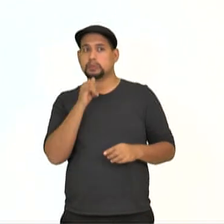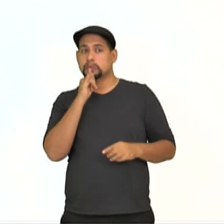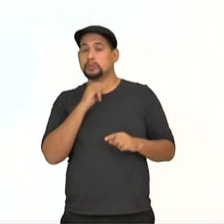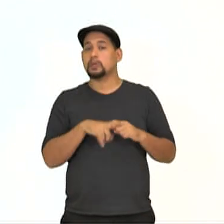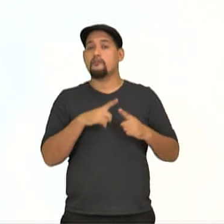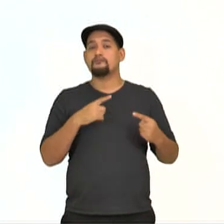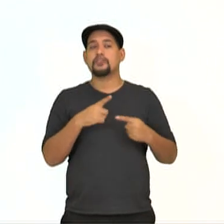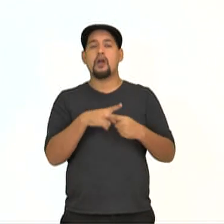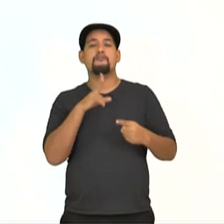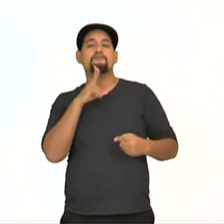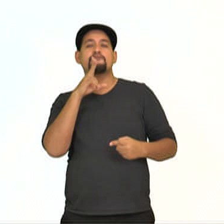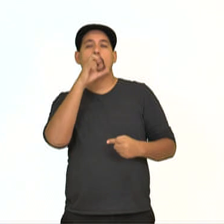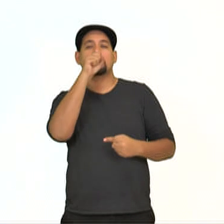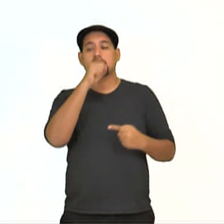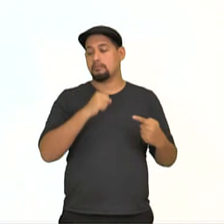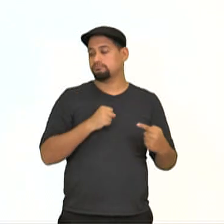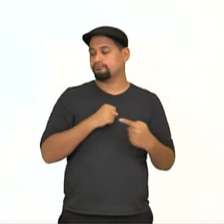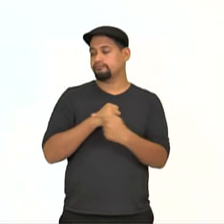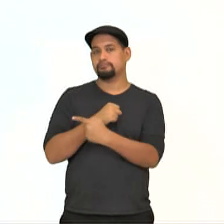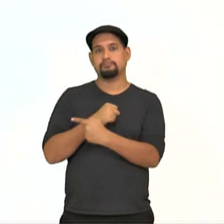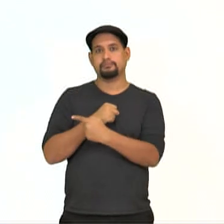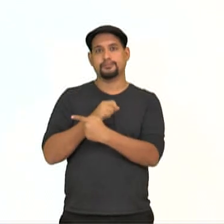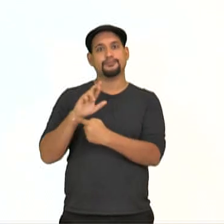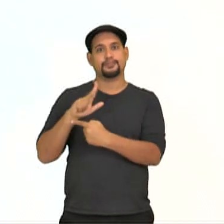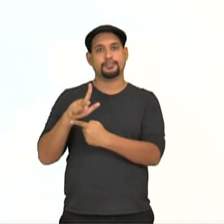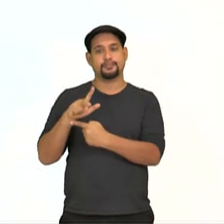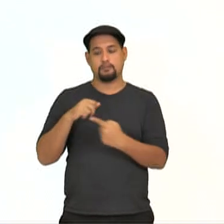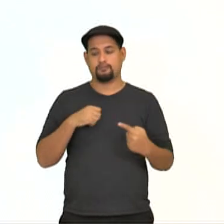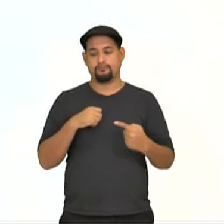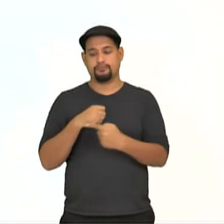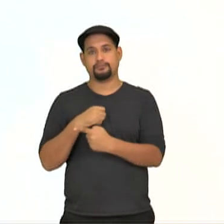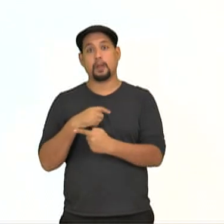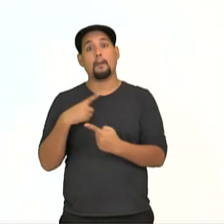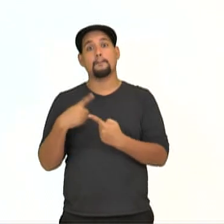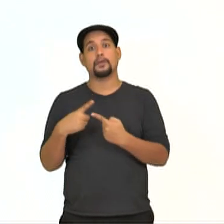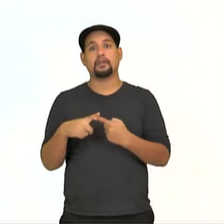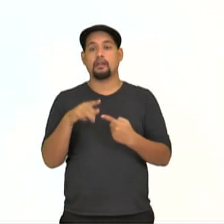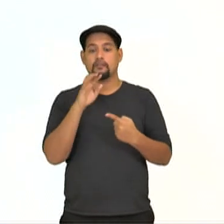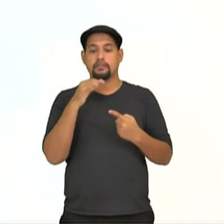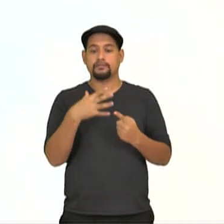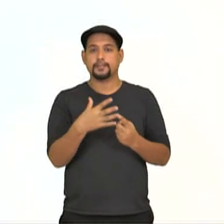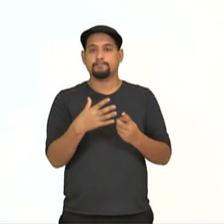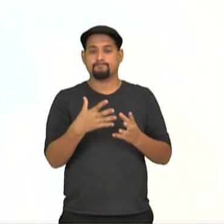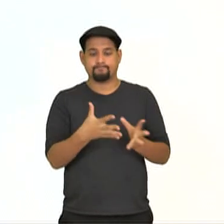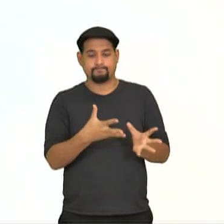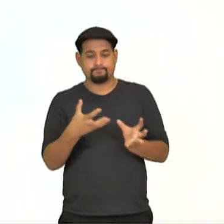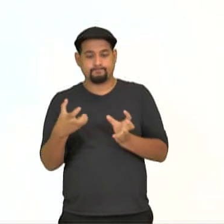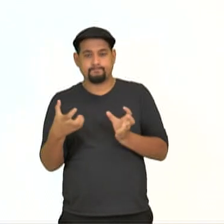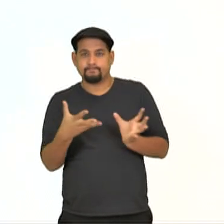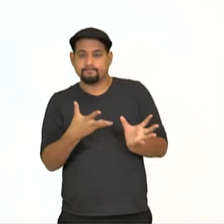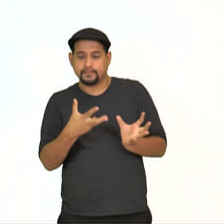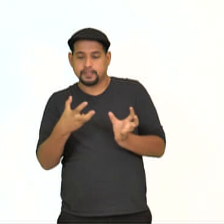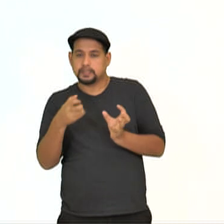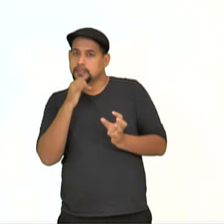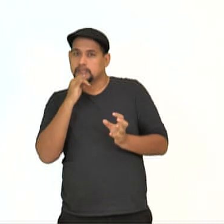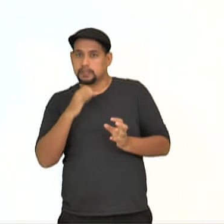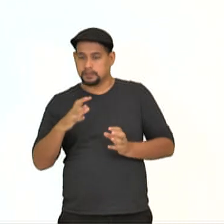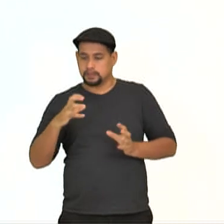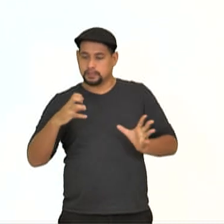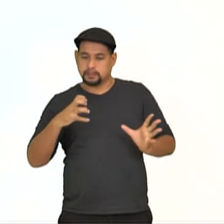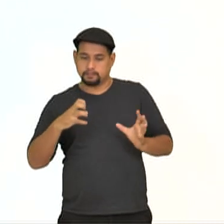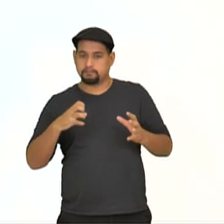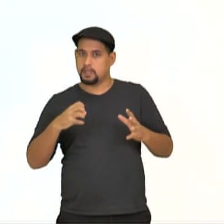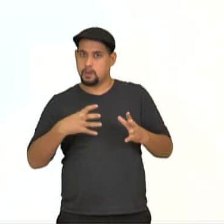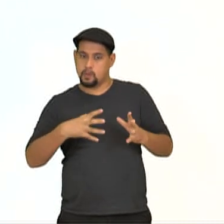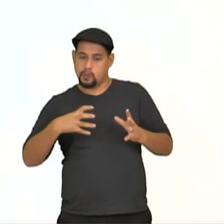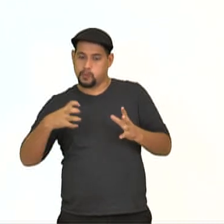mas a força vai ser para a direita, no sentido oposto, porque agora vai atrair essa carga negativa para o interior da